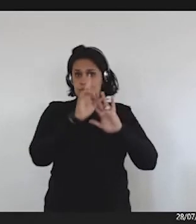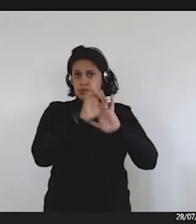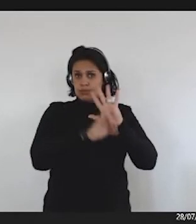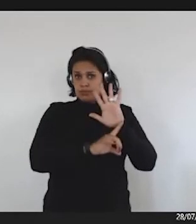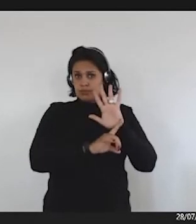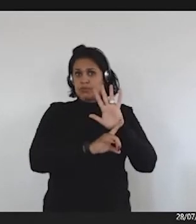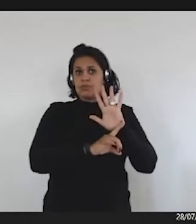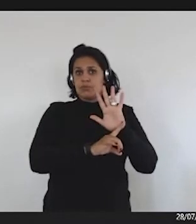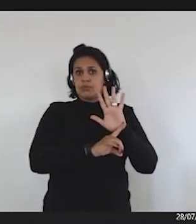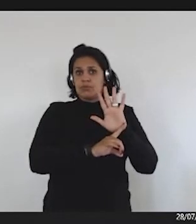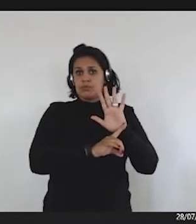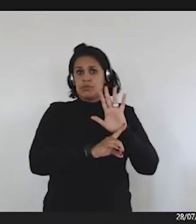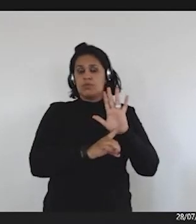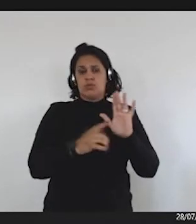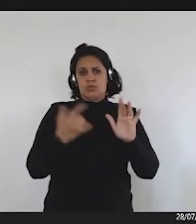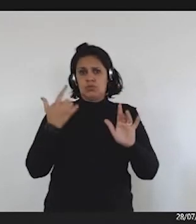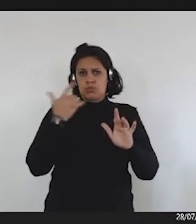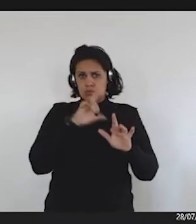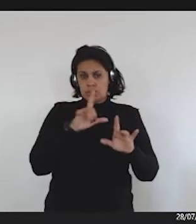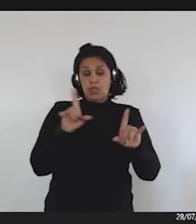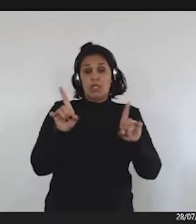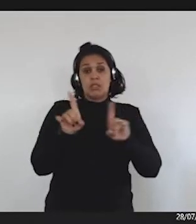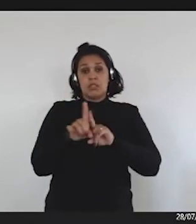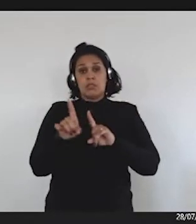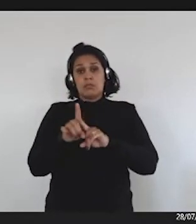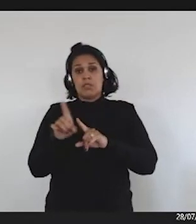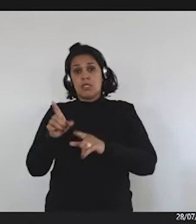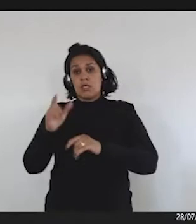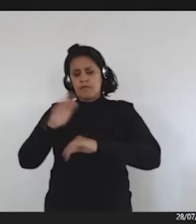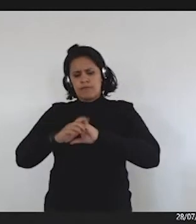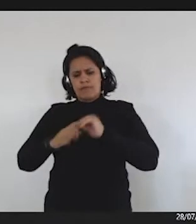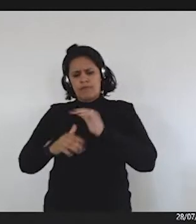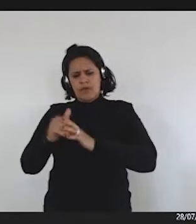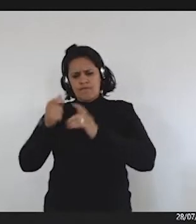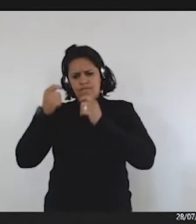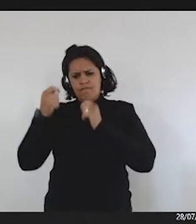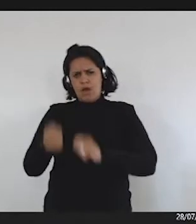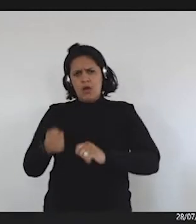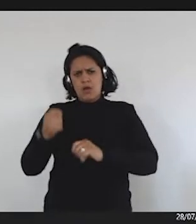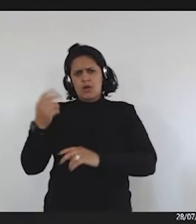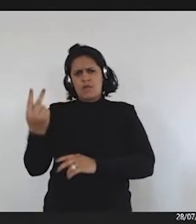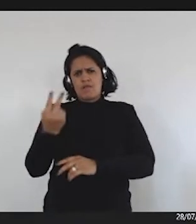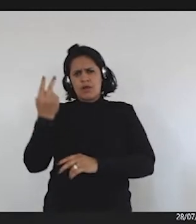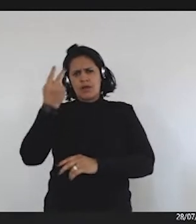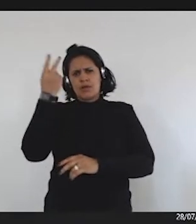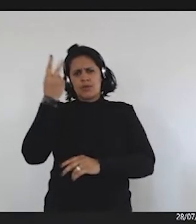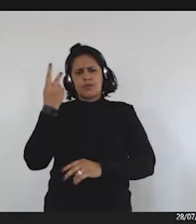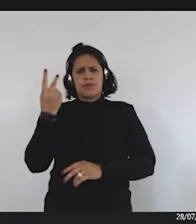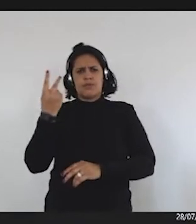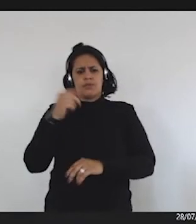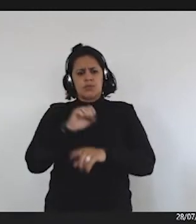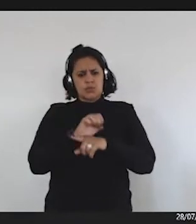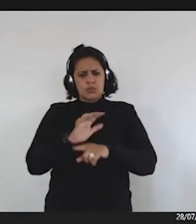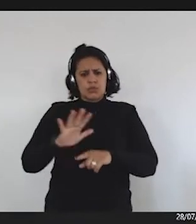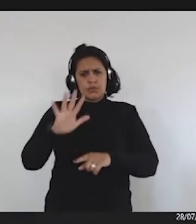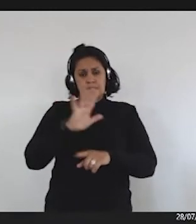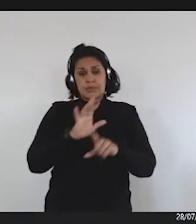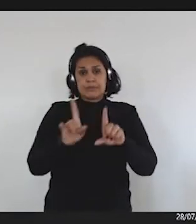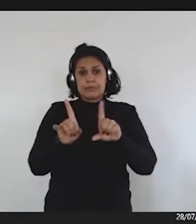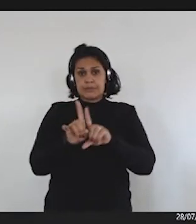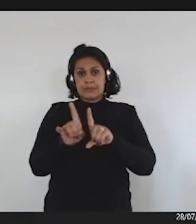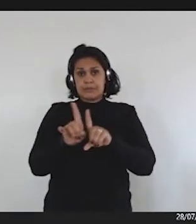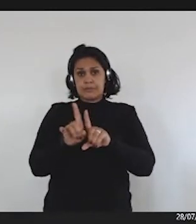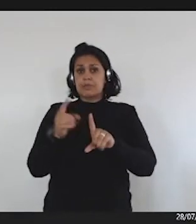tempo, fortalecer os valores não só do Estado democrático de direito, mas daquilo que nós